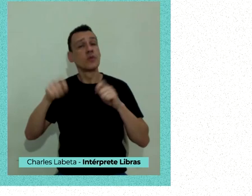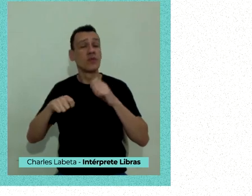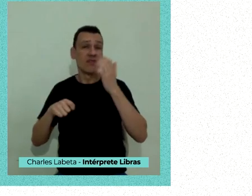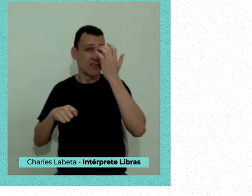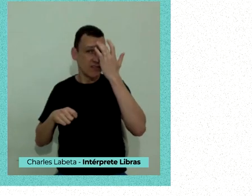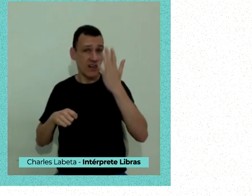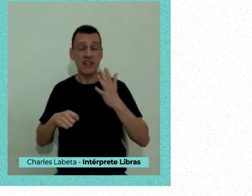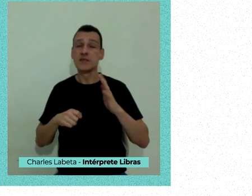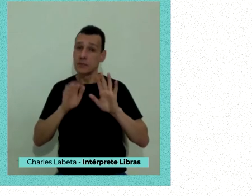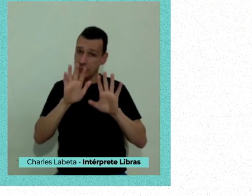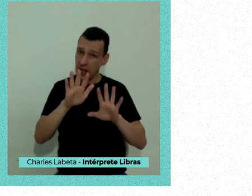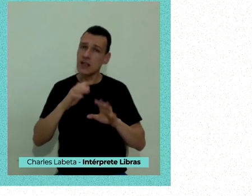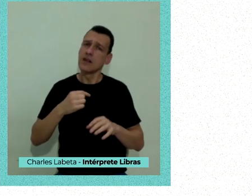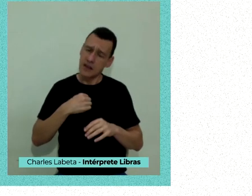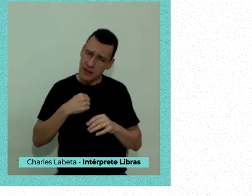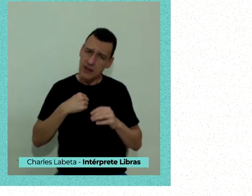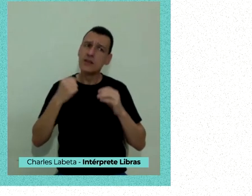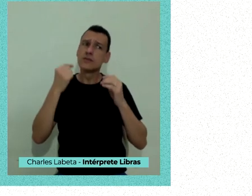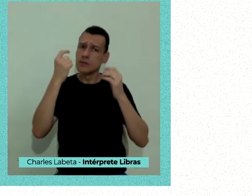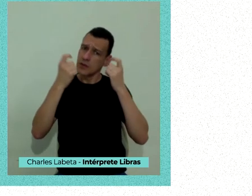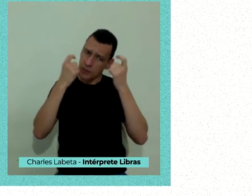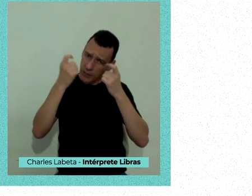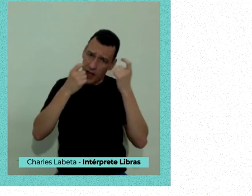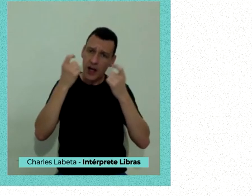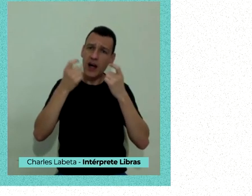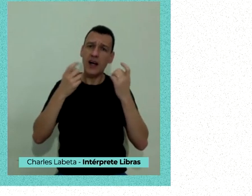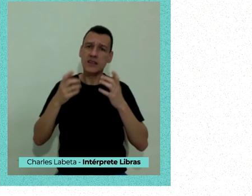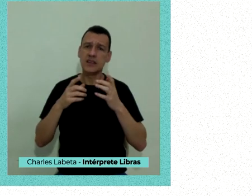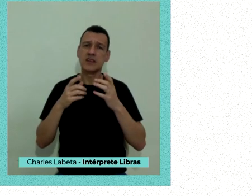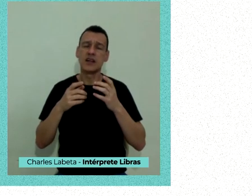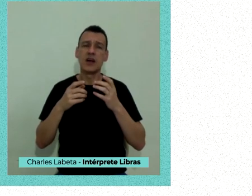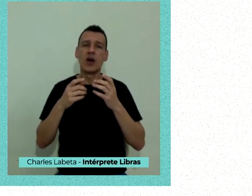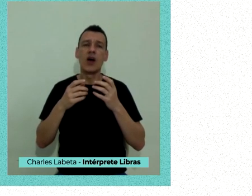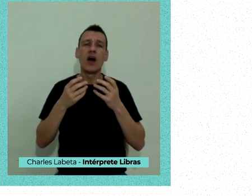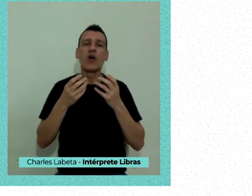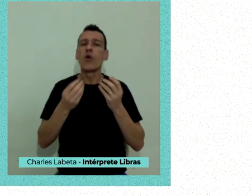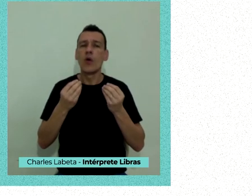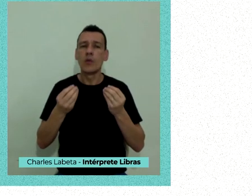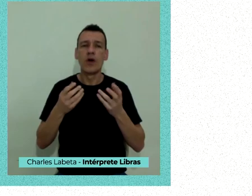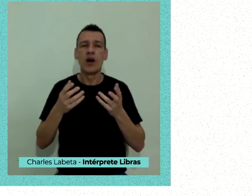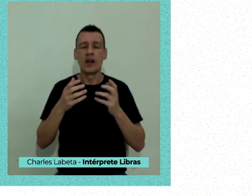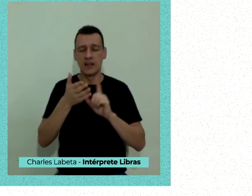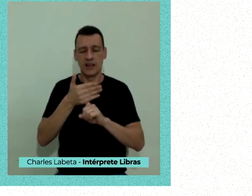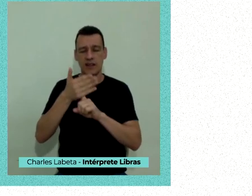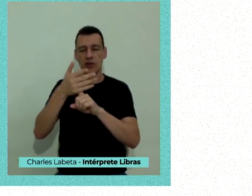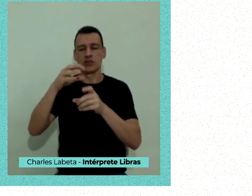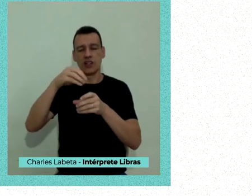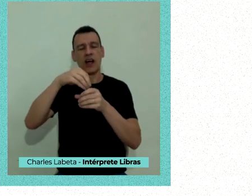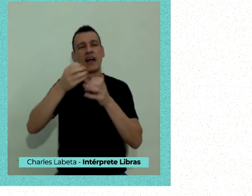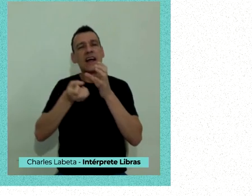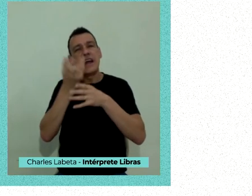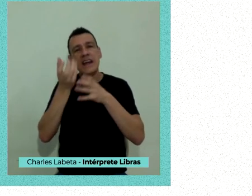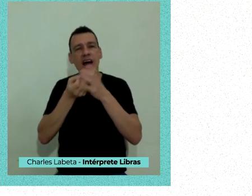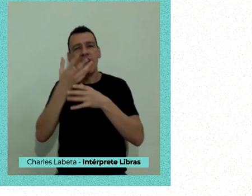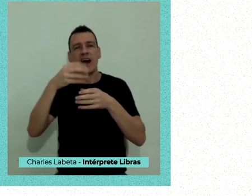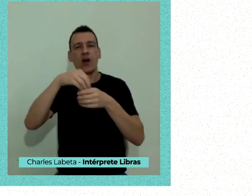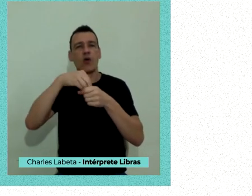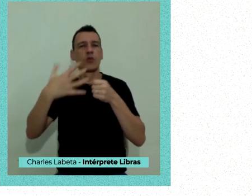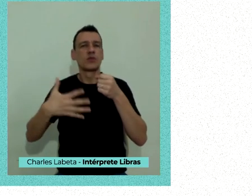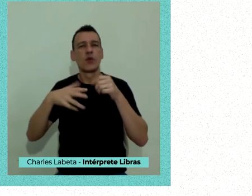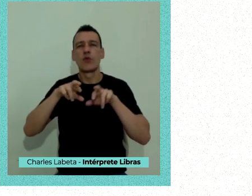preocupada ainda e pensativa sobre essa questão de produção de conteúdos da própria tecnologia, né? Se a gente for pensar